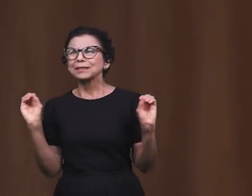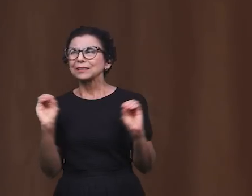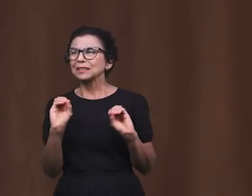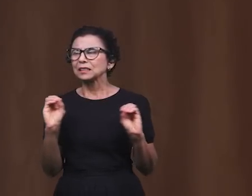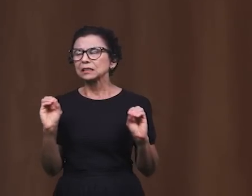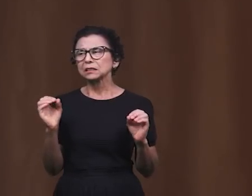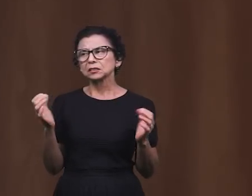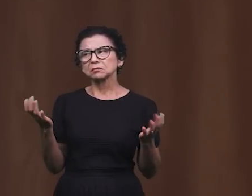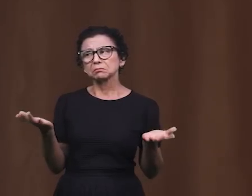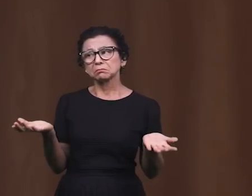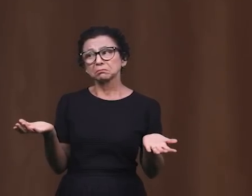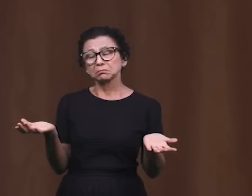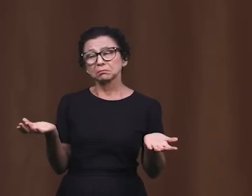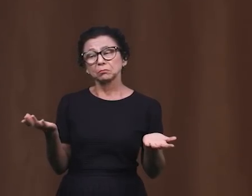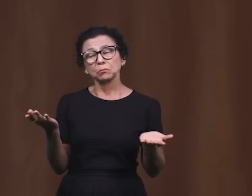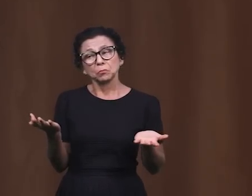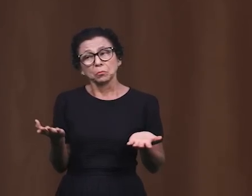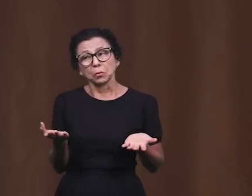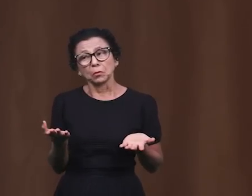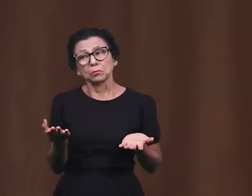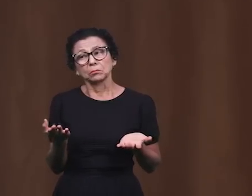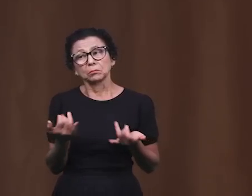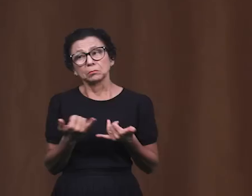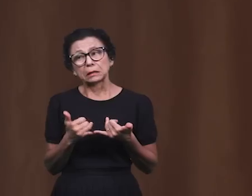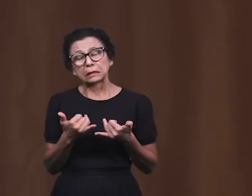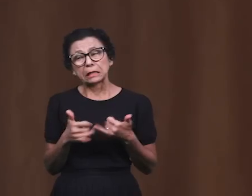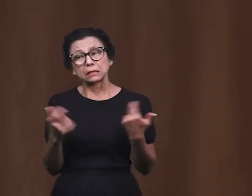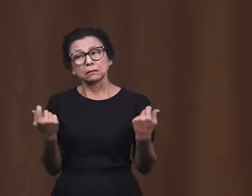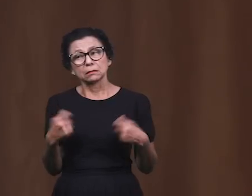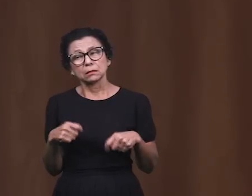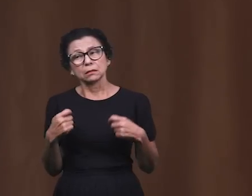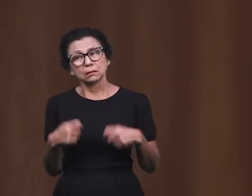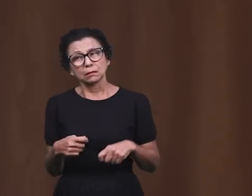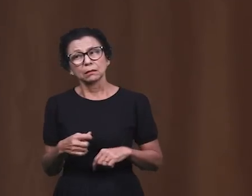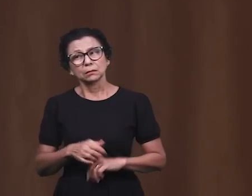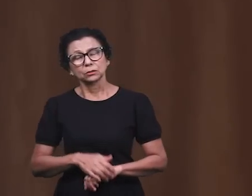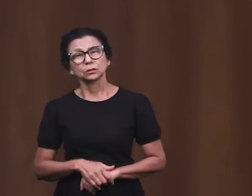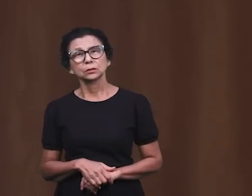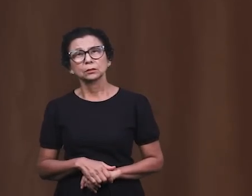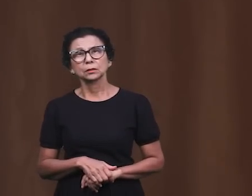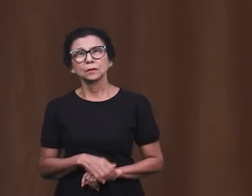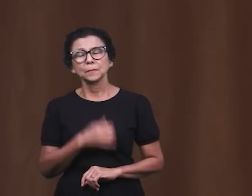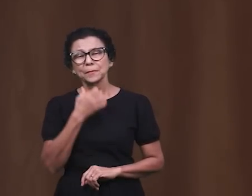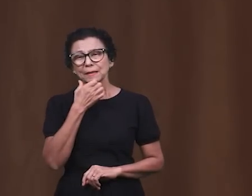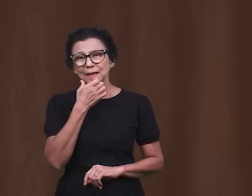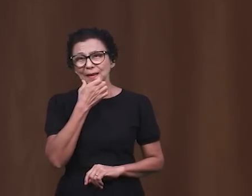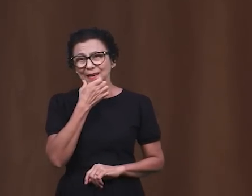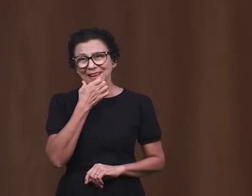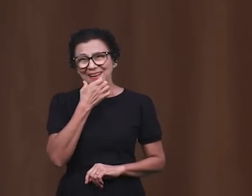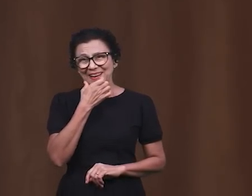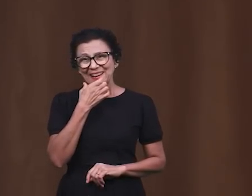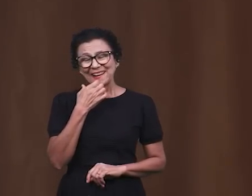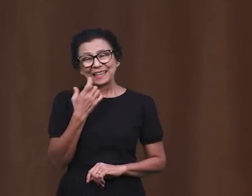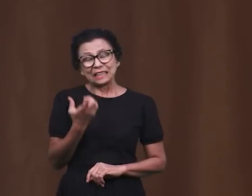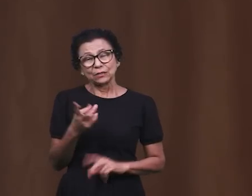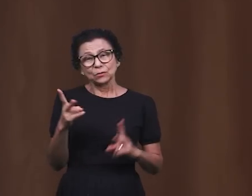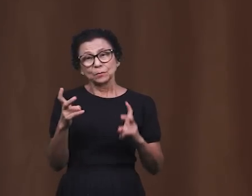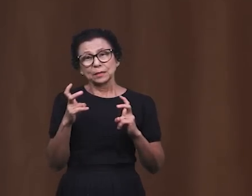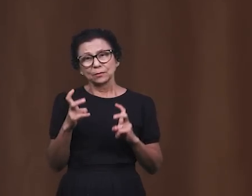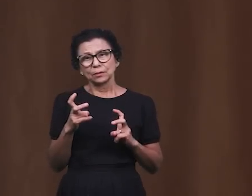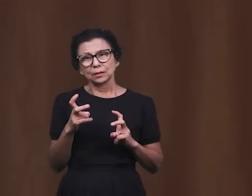necessidade. Aí, na assistência, você observa que às vezes as pessoas cantam só quando estão alegres.